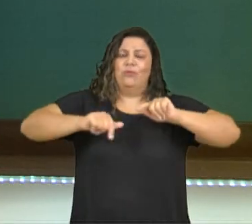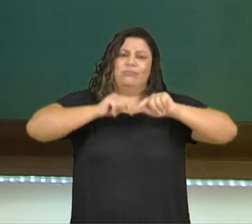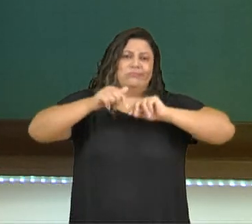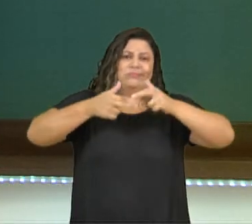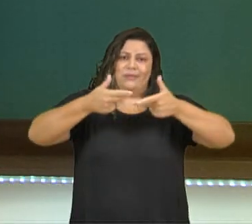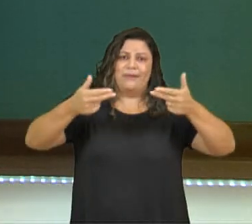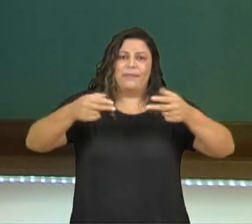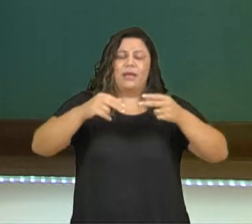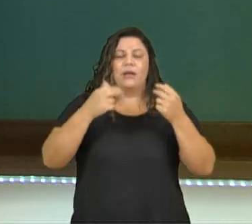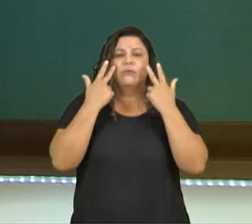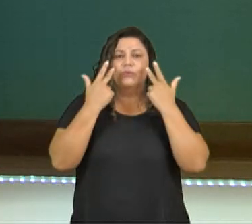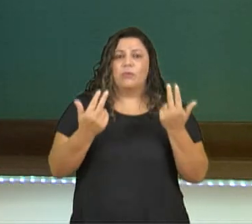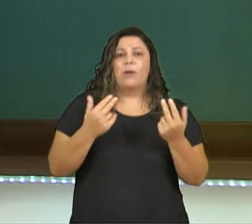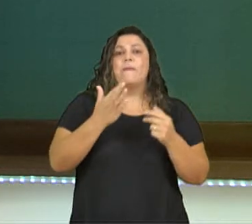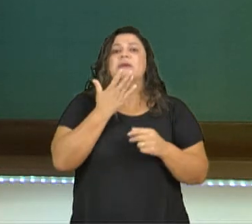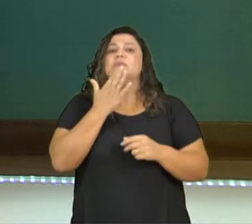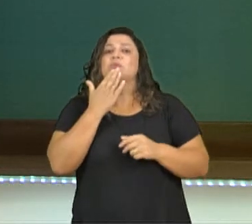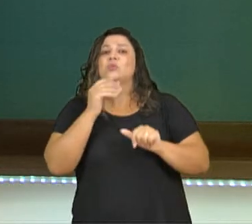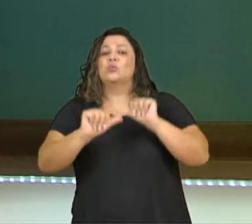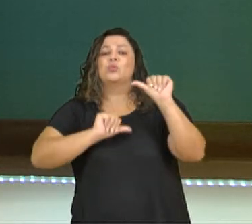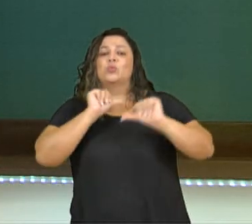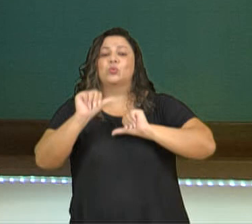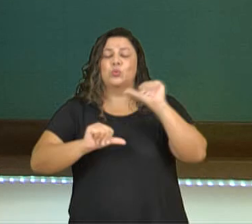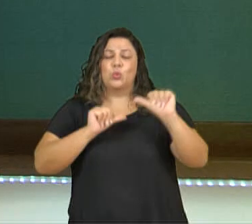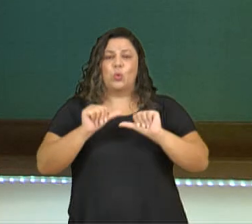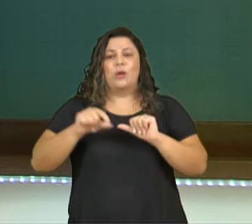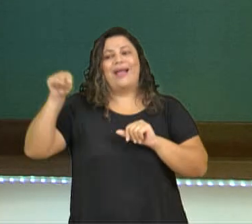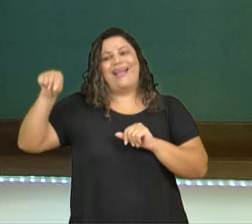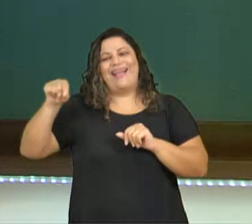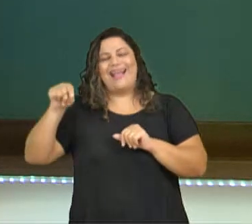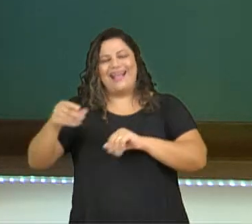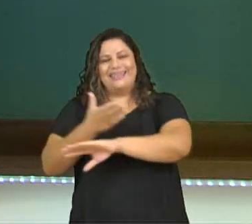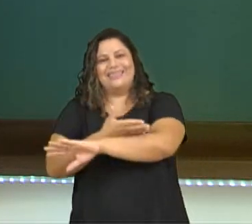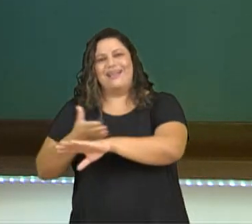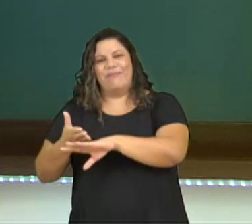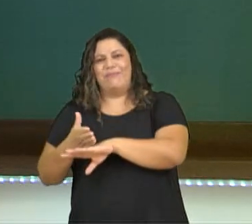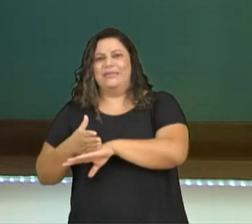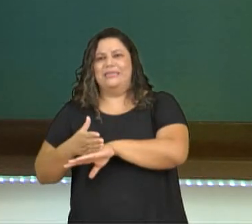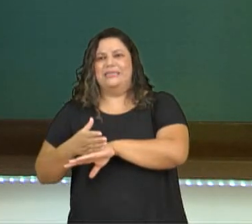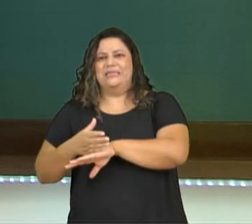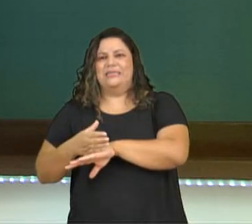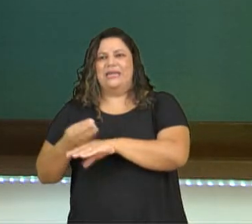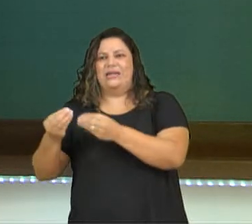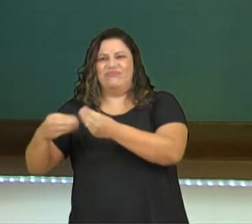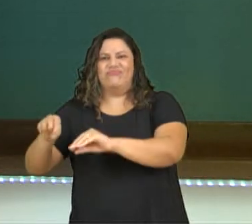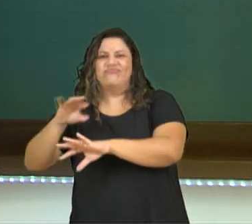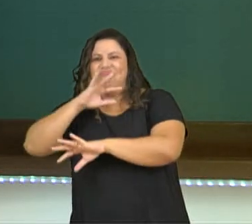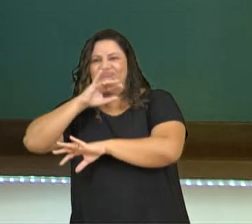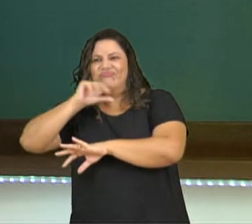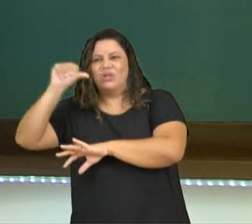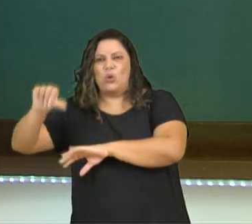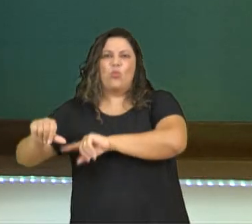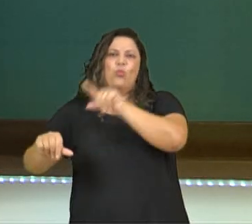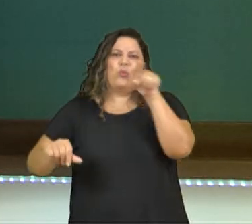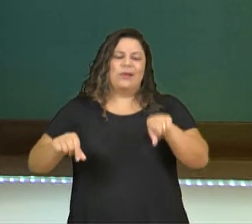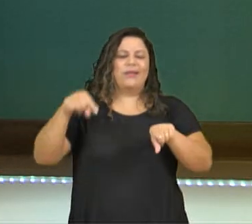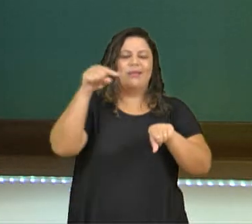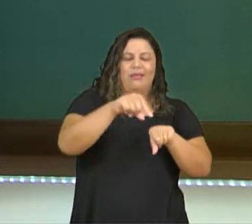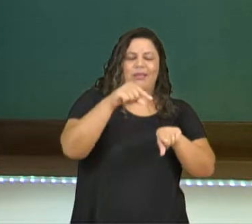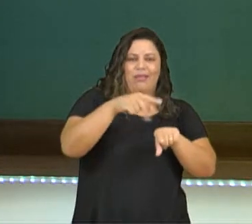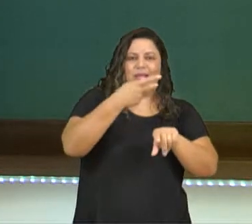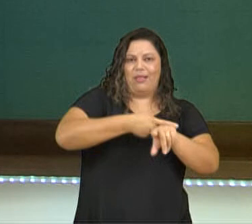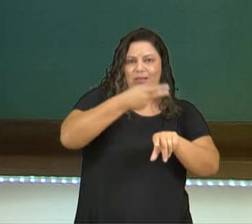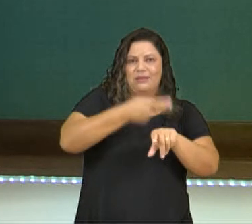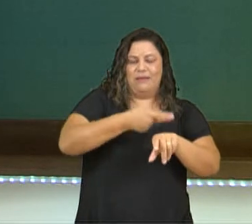terem mudado de cor faz com que a branca se torne obsoleta e a prata torne-se mais moderna. E